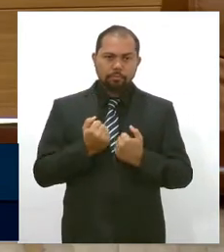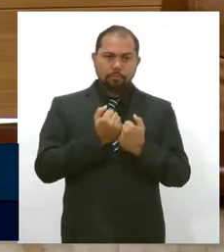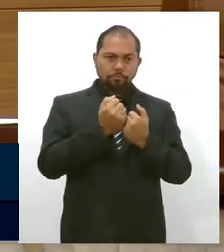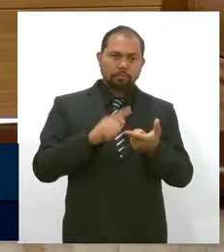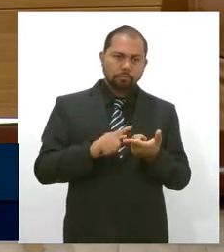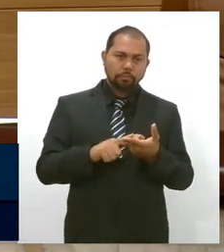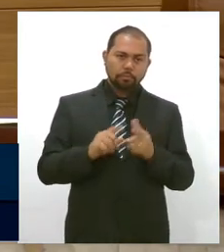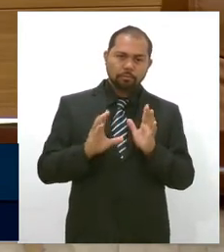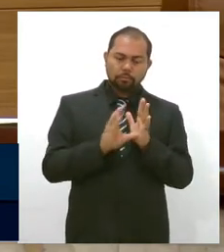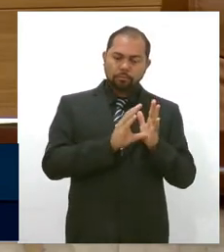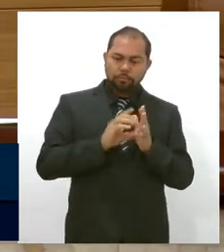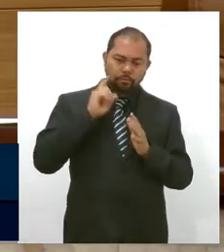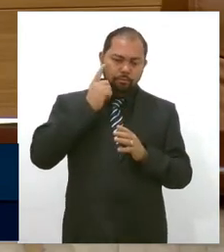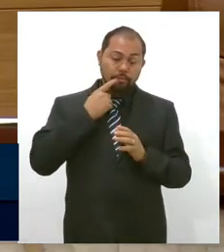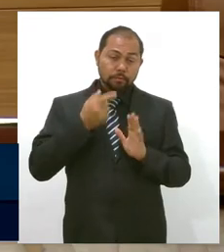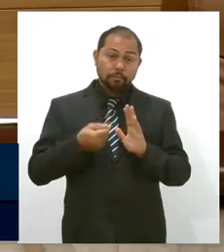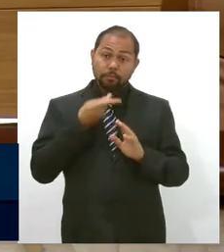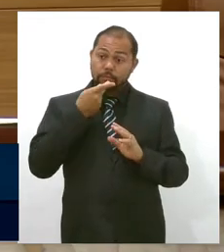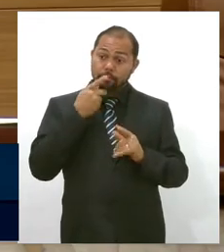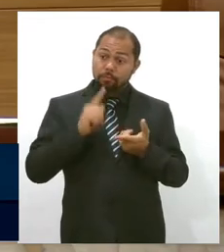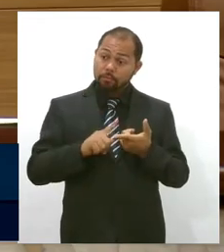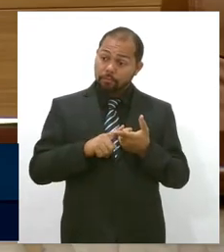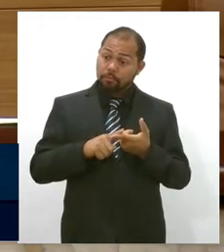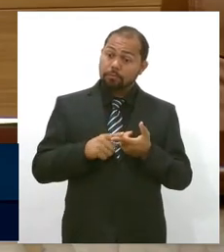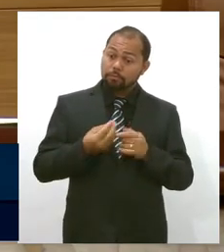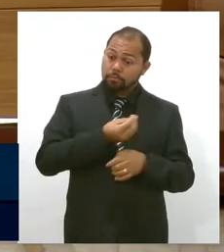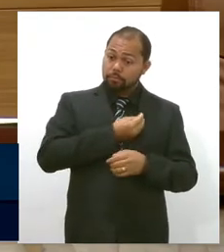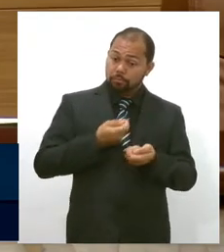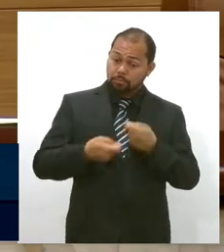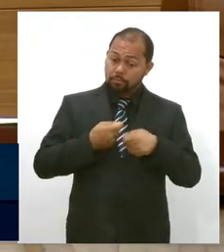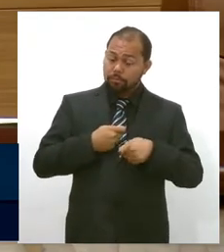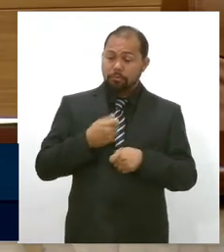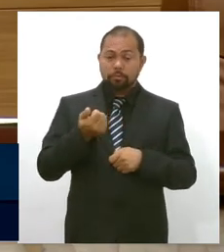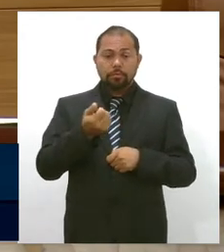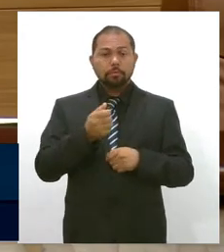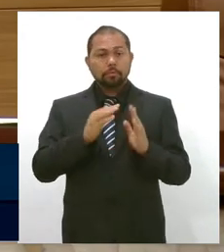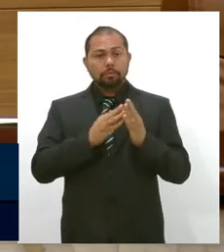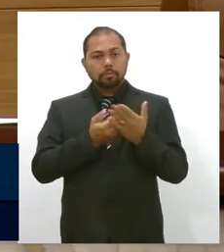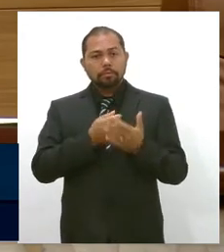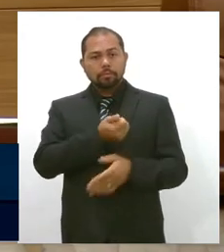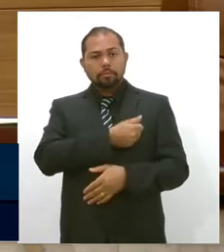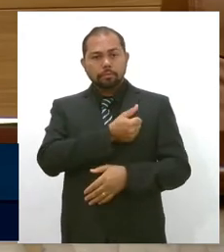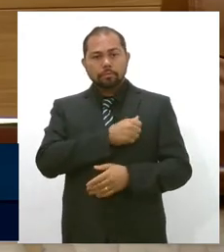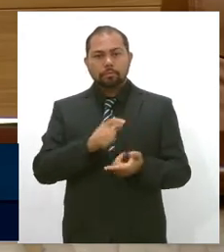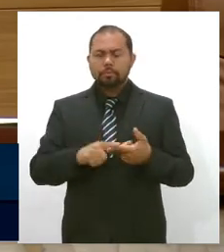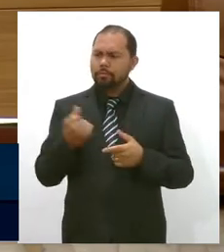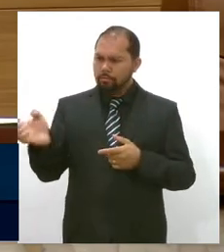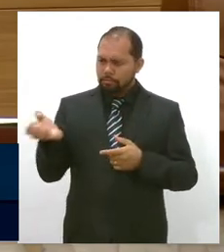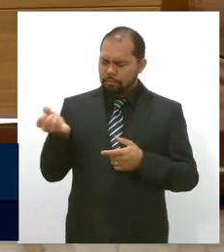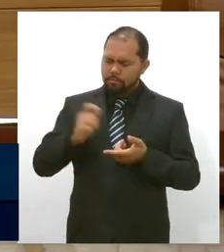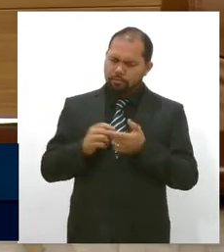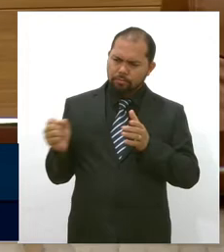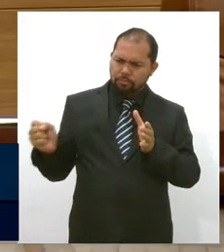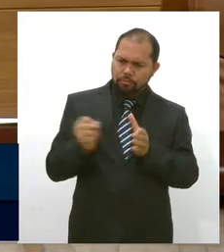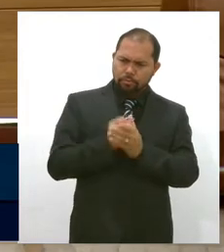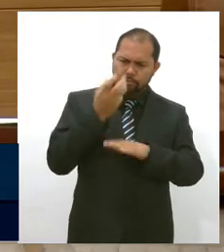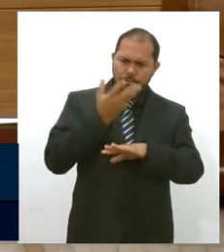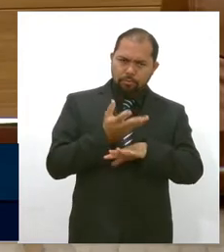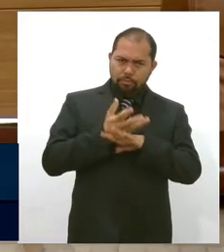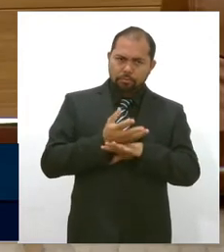que participou da gestão da Escola Estadual 11 de agosto e quis incluir a disciplina de Libras na grade curricular, mas não foi aceita